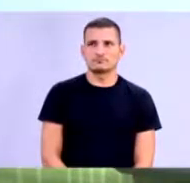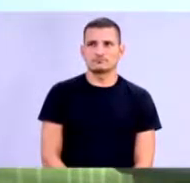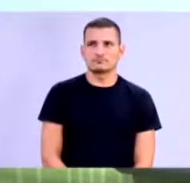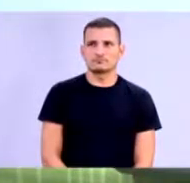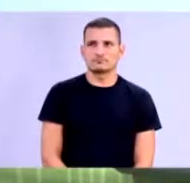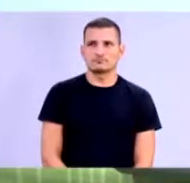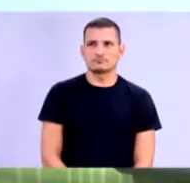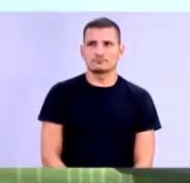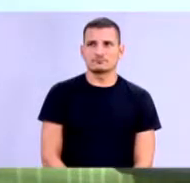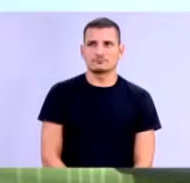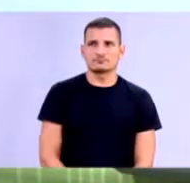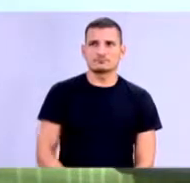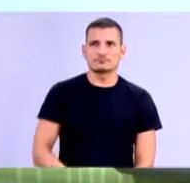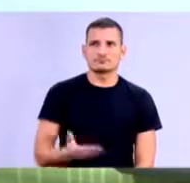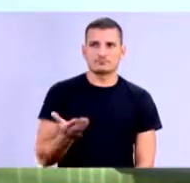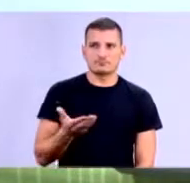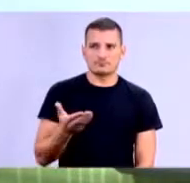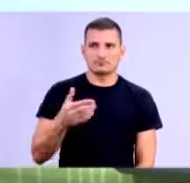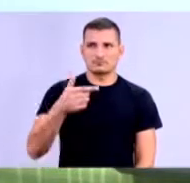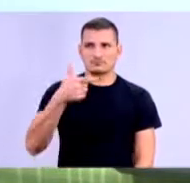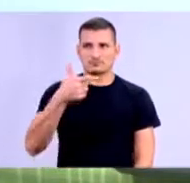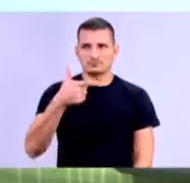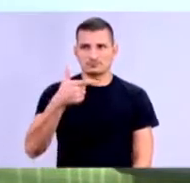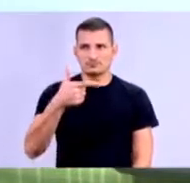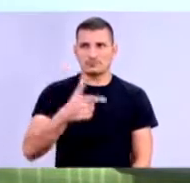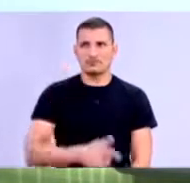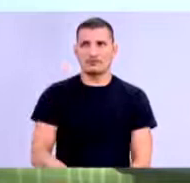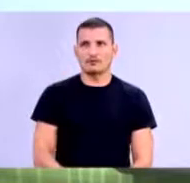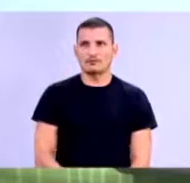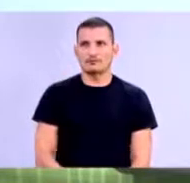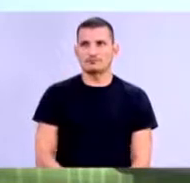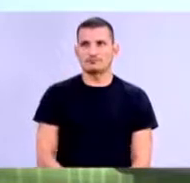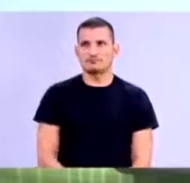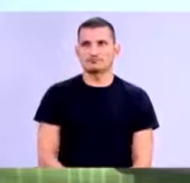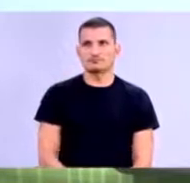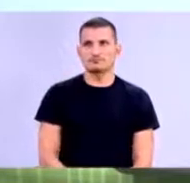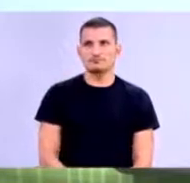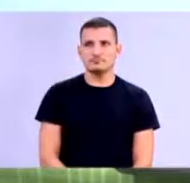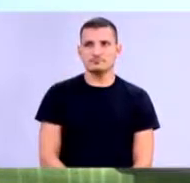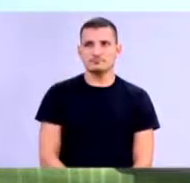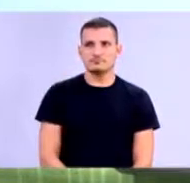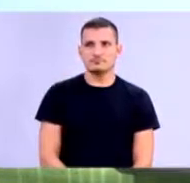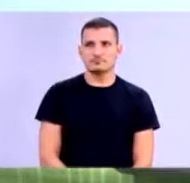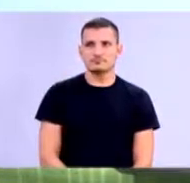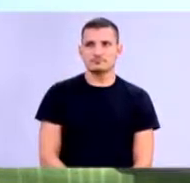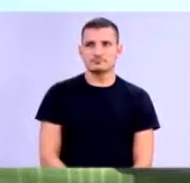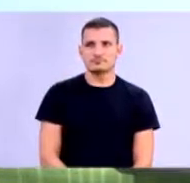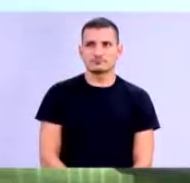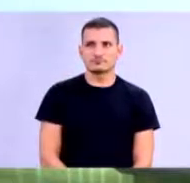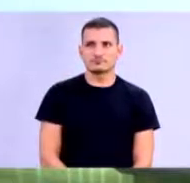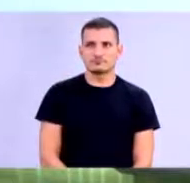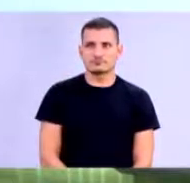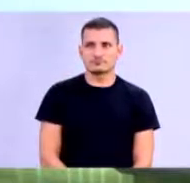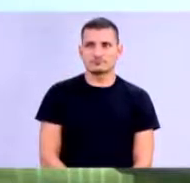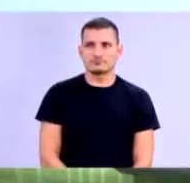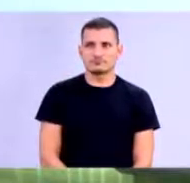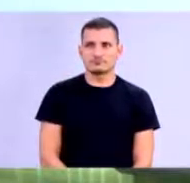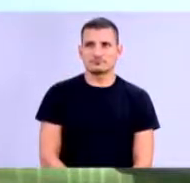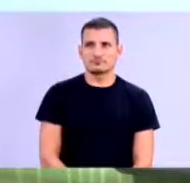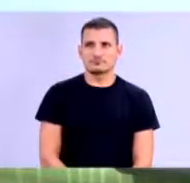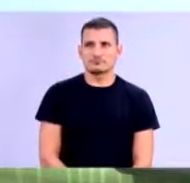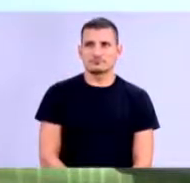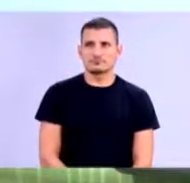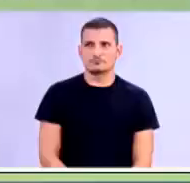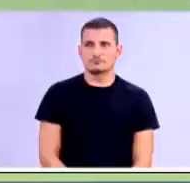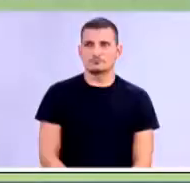para a segunda questão. Eu espero que você tenha aí interagido com o tutor e com os teus colegas para responder